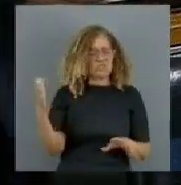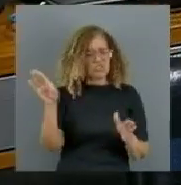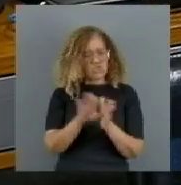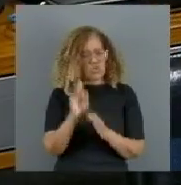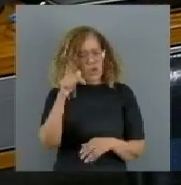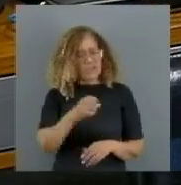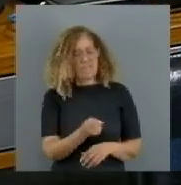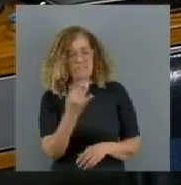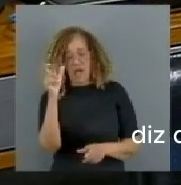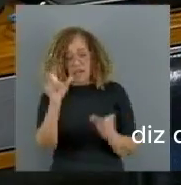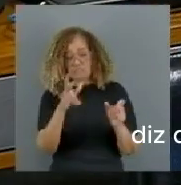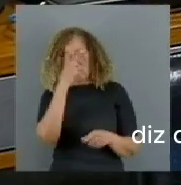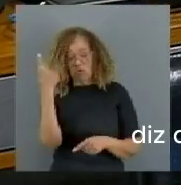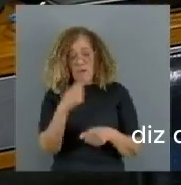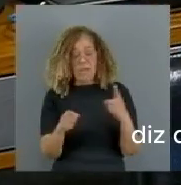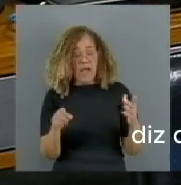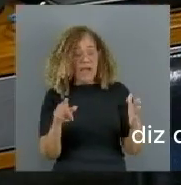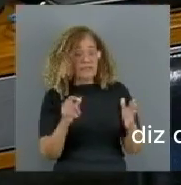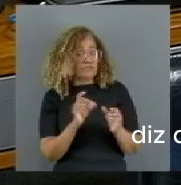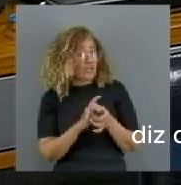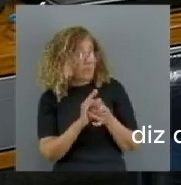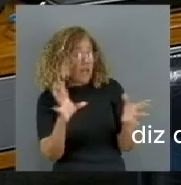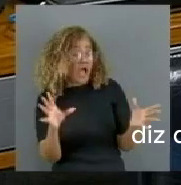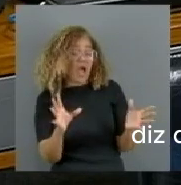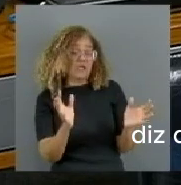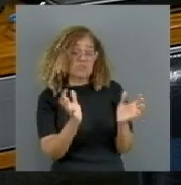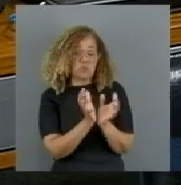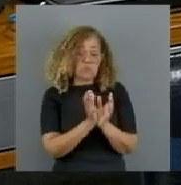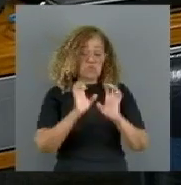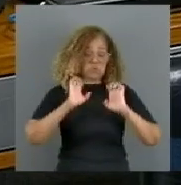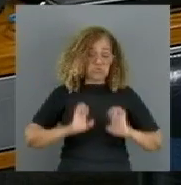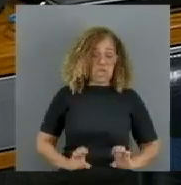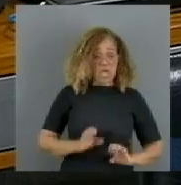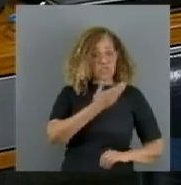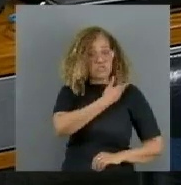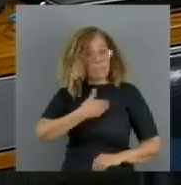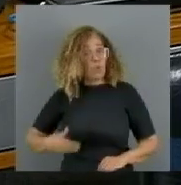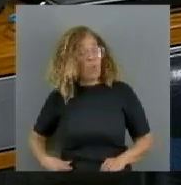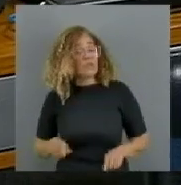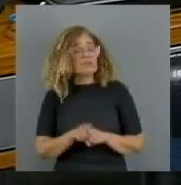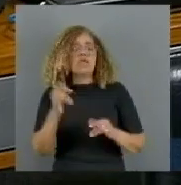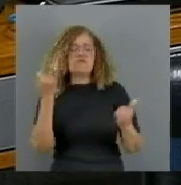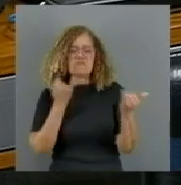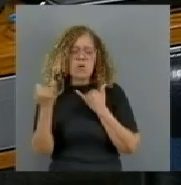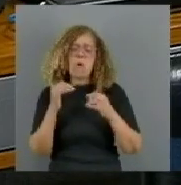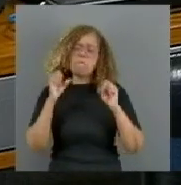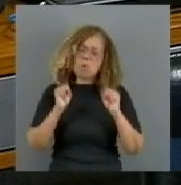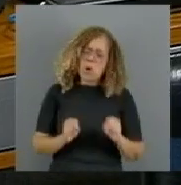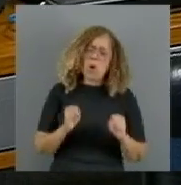e aqui na matéria diz que foi liberado pelo Comitê de Ética Pública, que informou que pode